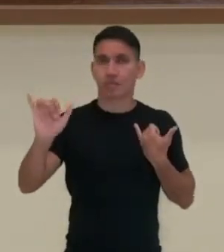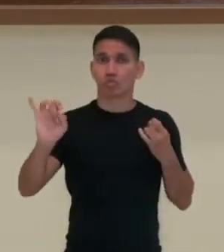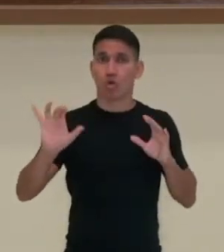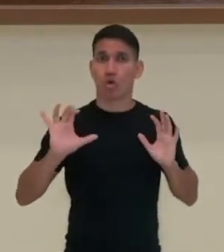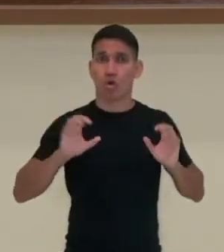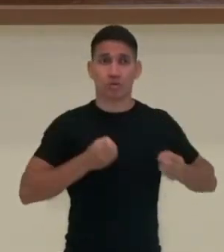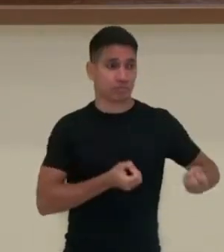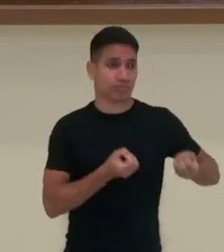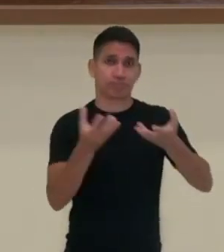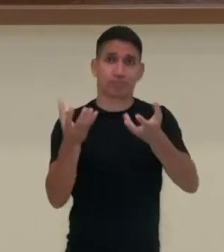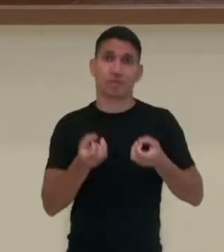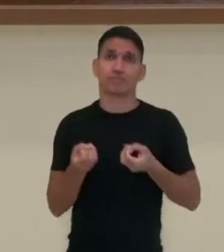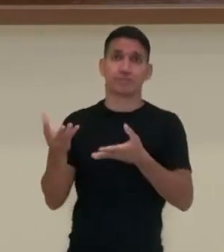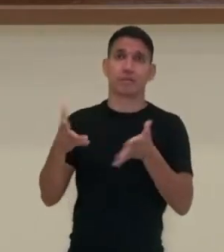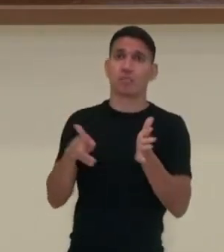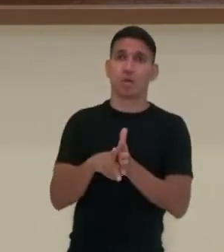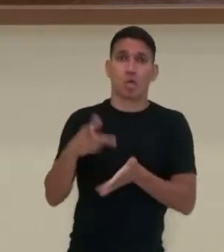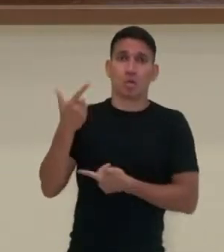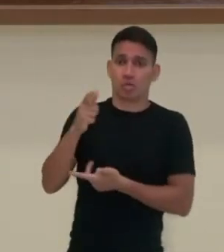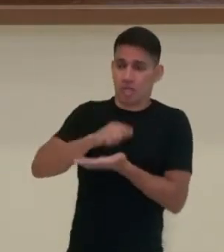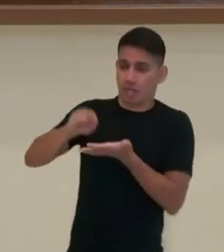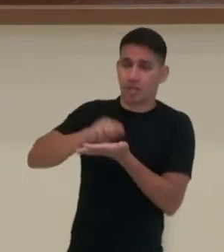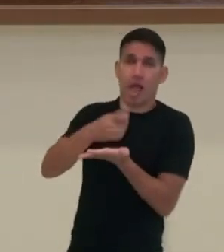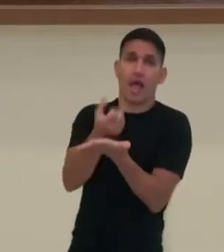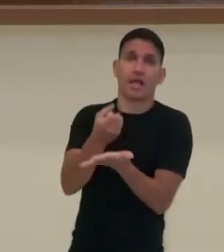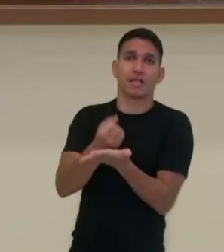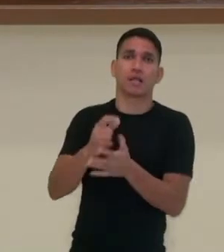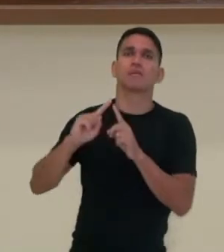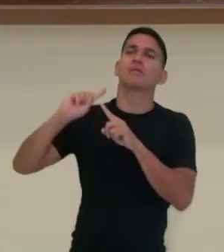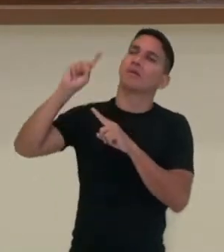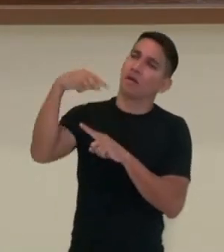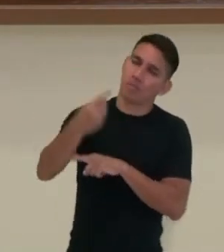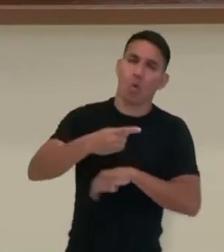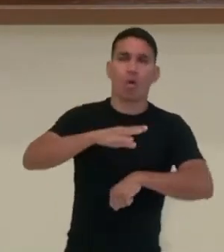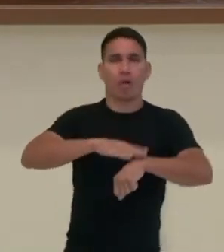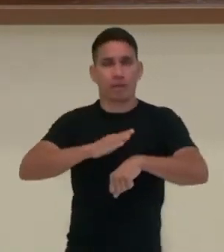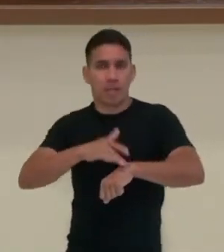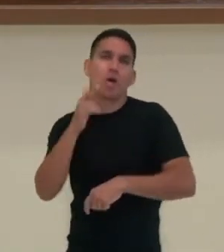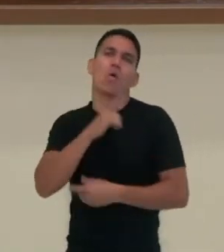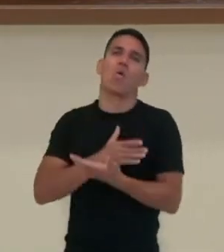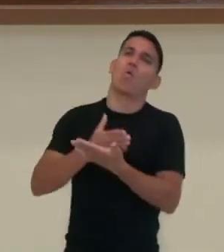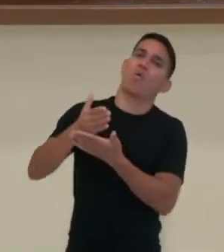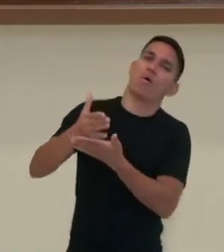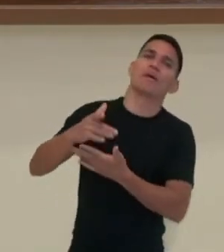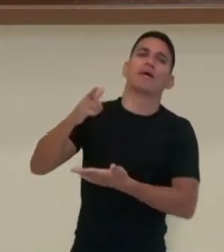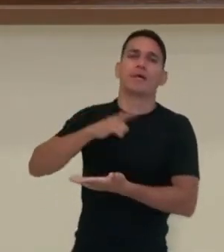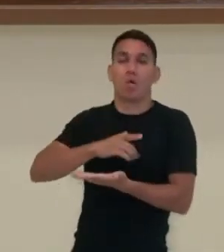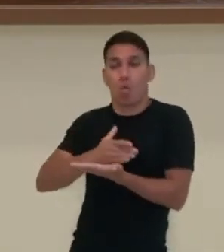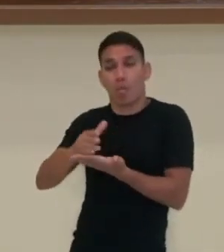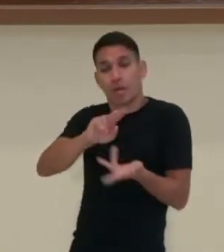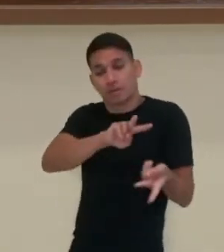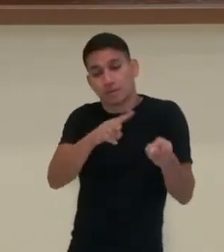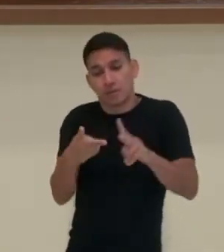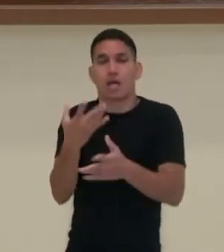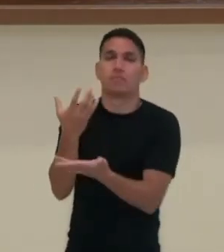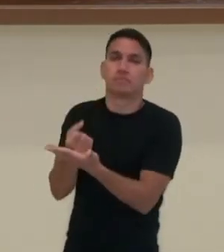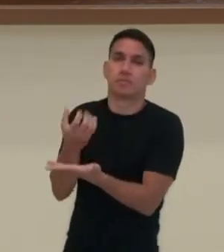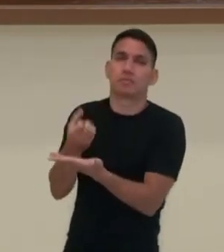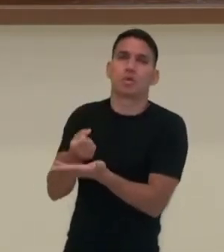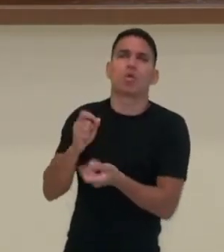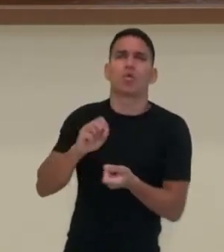oralmente, não havia a parte escrita. Depois de um tempo, eles passaram, né, a ser transcritos. O que